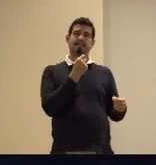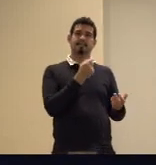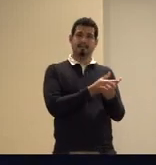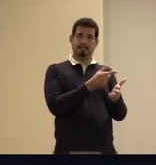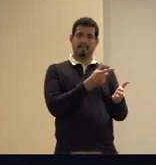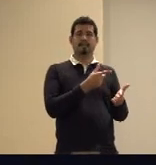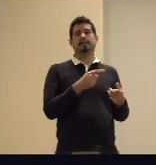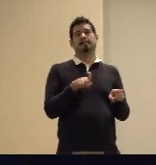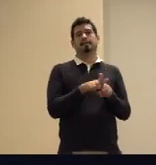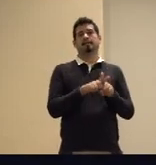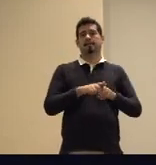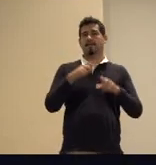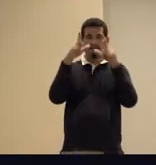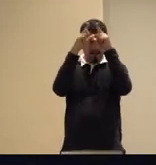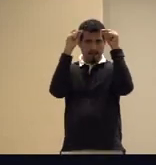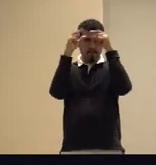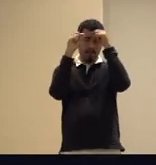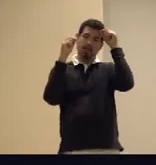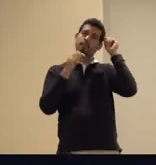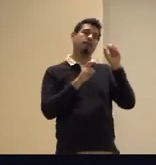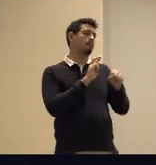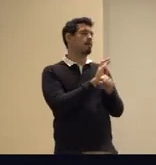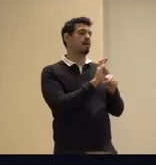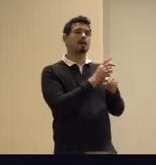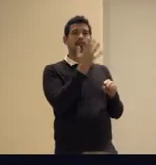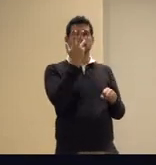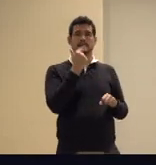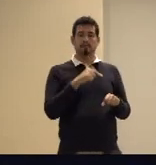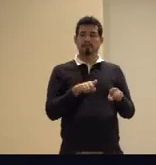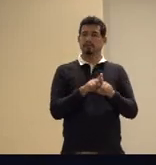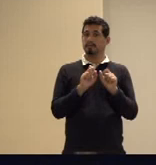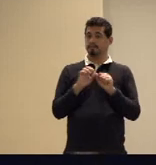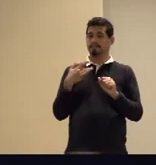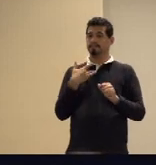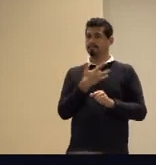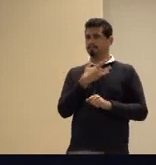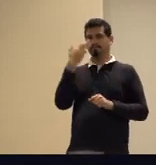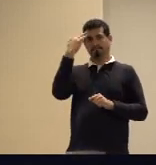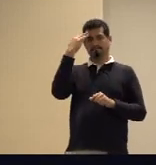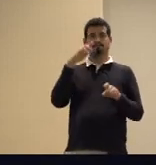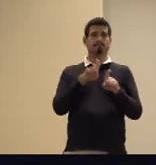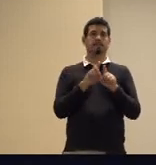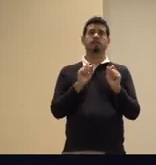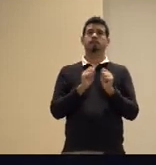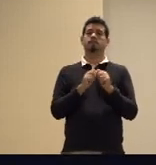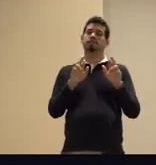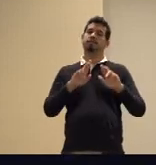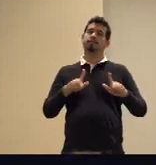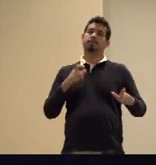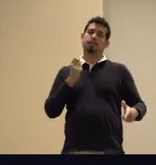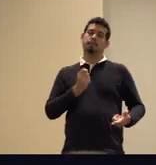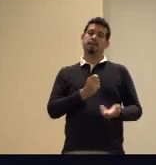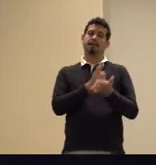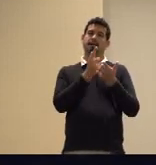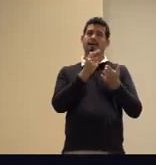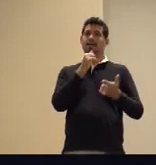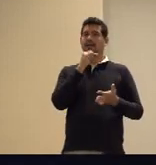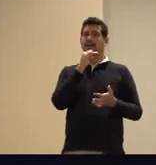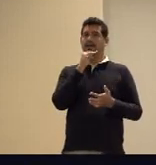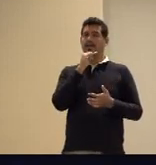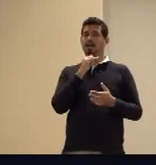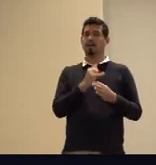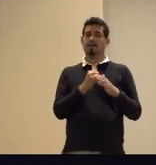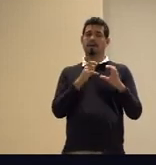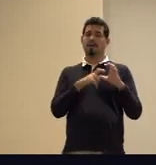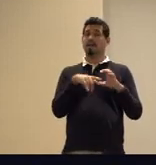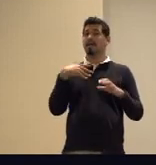o enfermeiro para acompanhar o acolhimento, alguém especializado em saúde mental, do que você pagar uma clínica psiquiátrica,